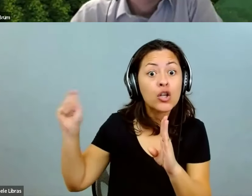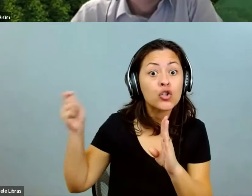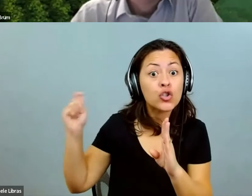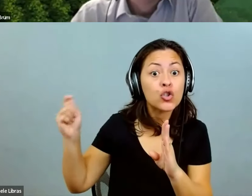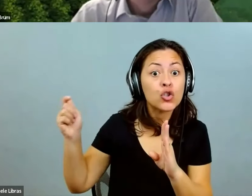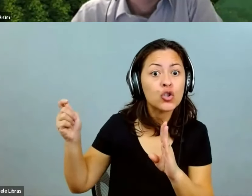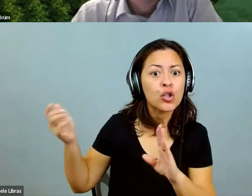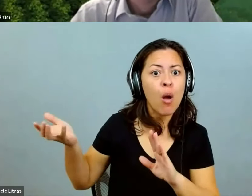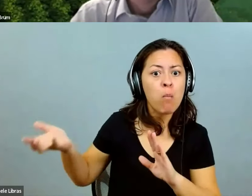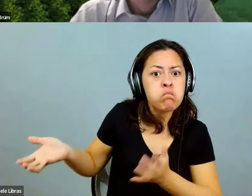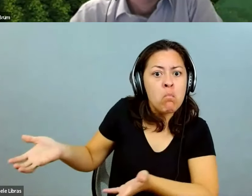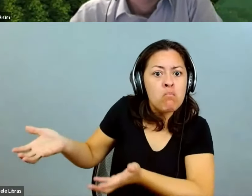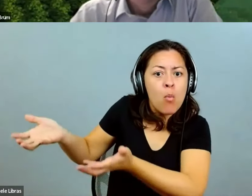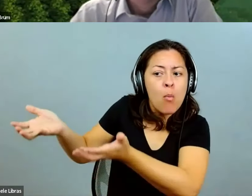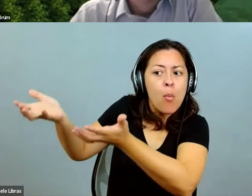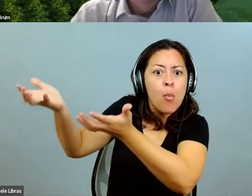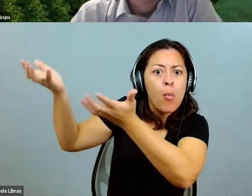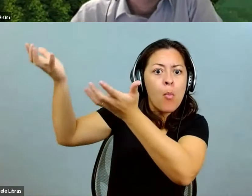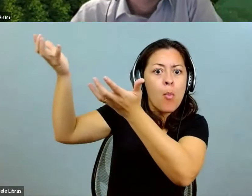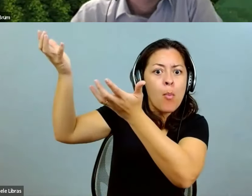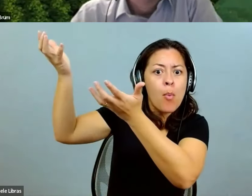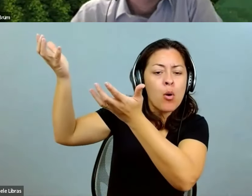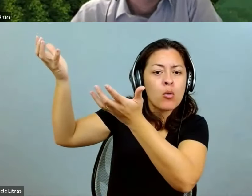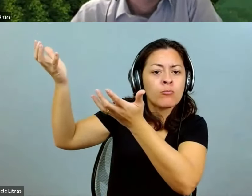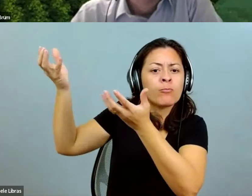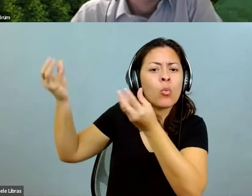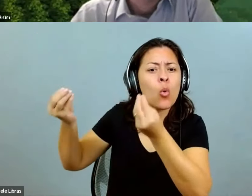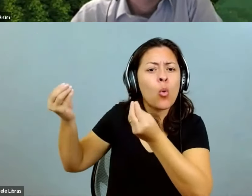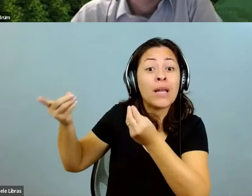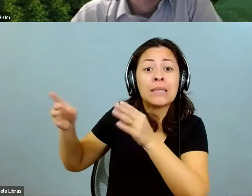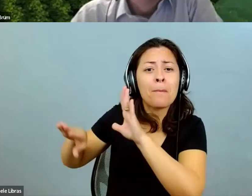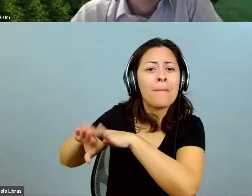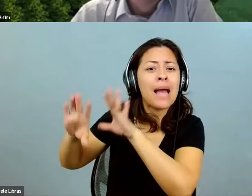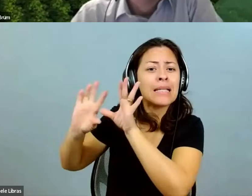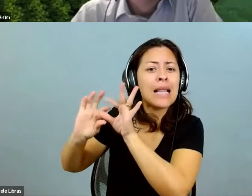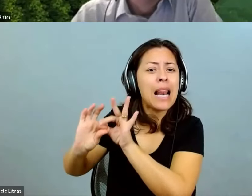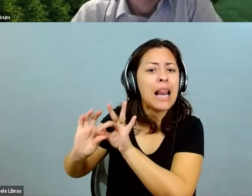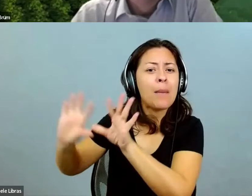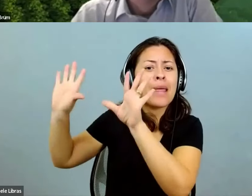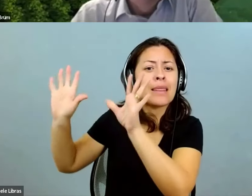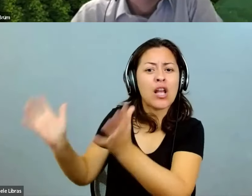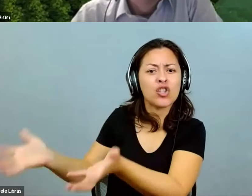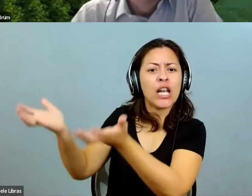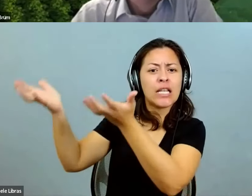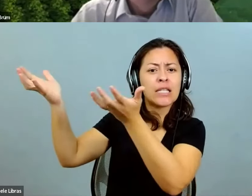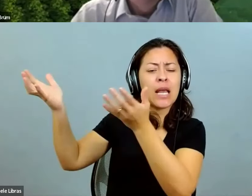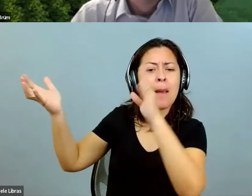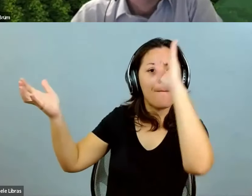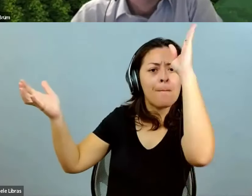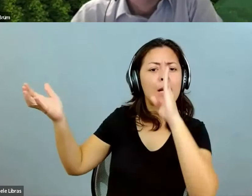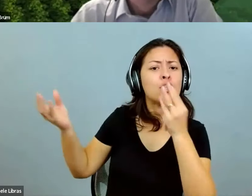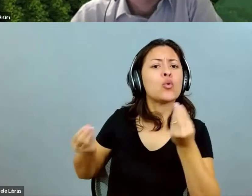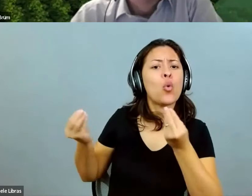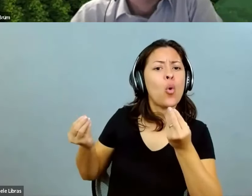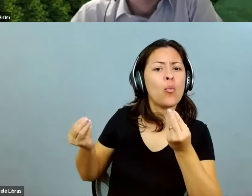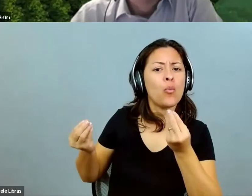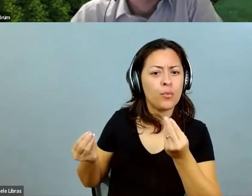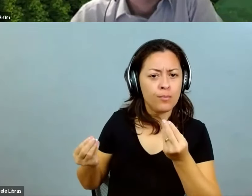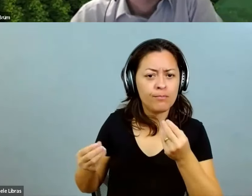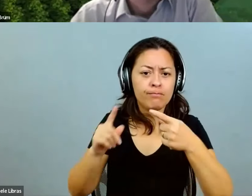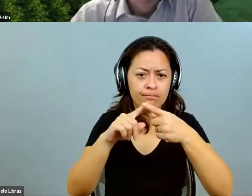mercado eh com com menos imposto exportação com mais liberdade para crescer produção serão essas minhas perguntas